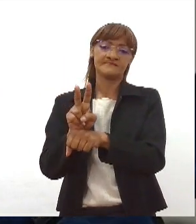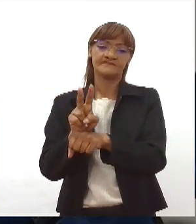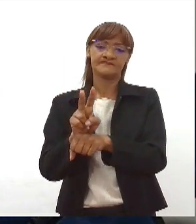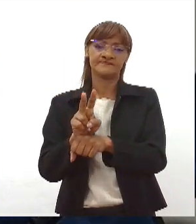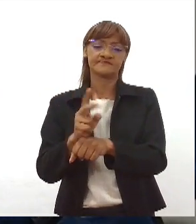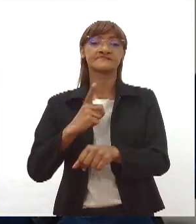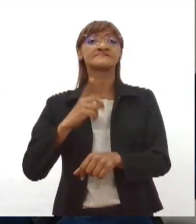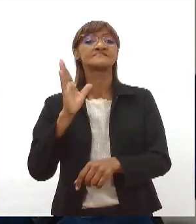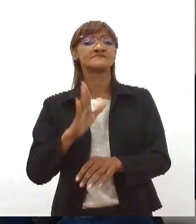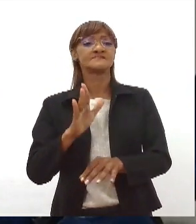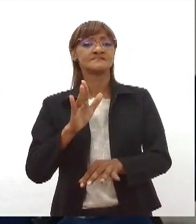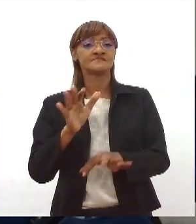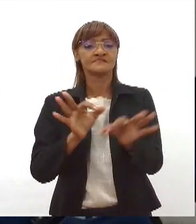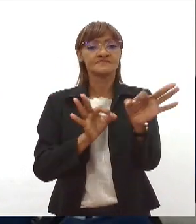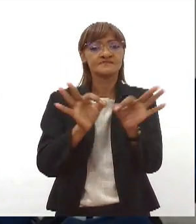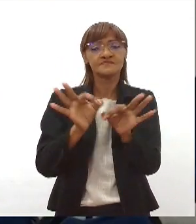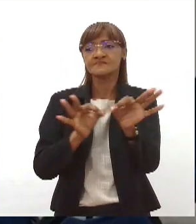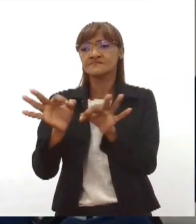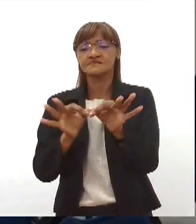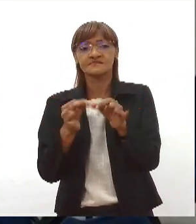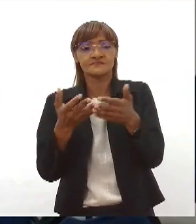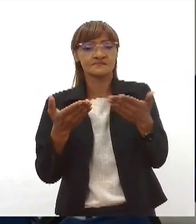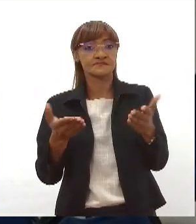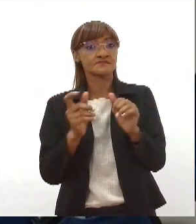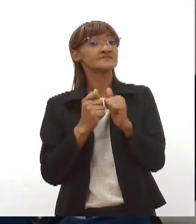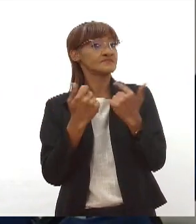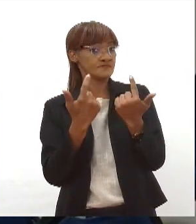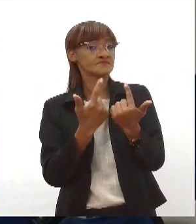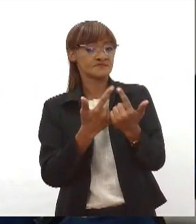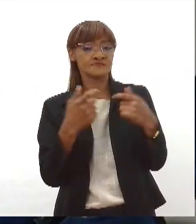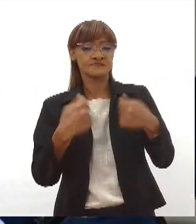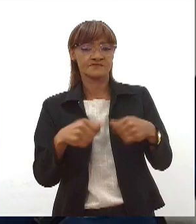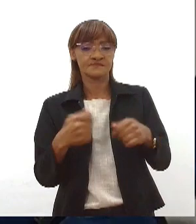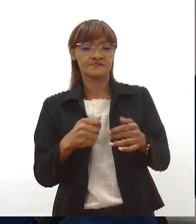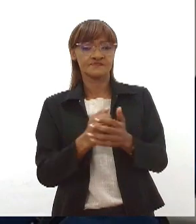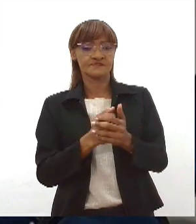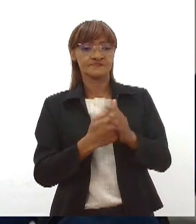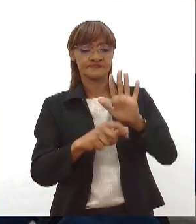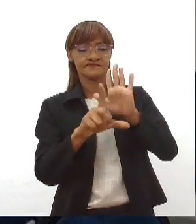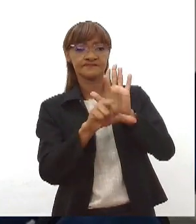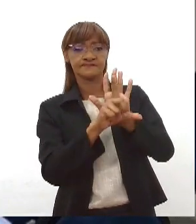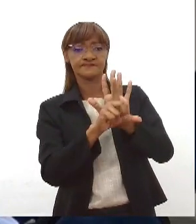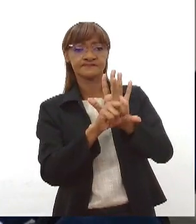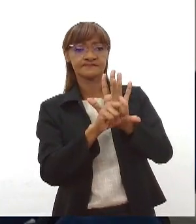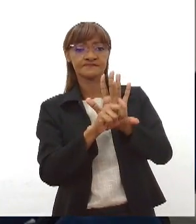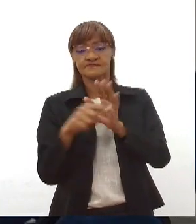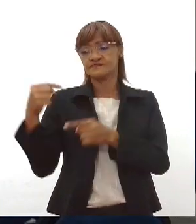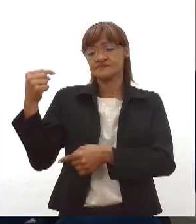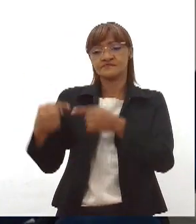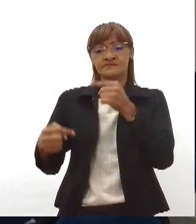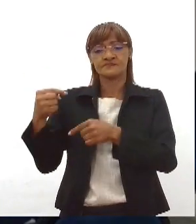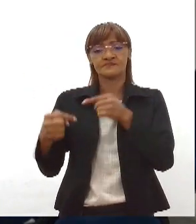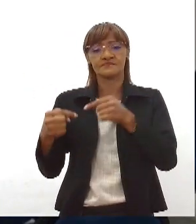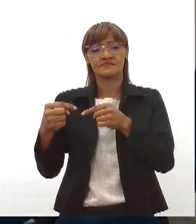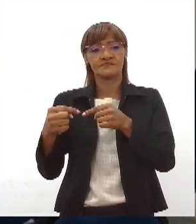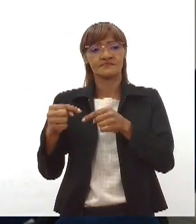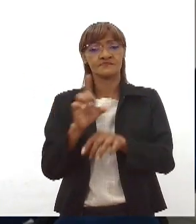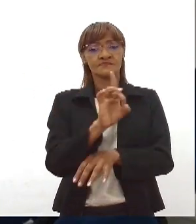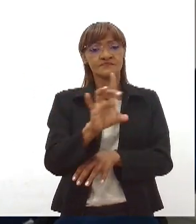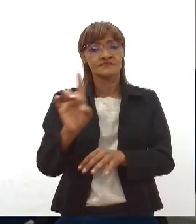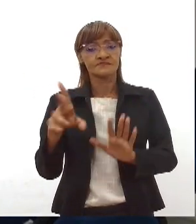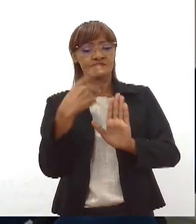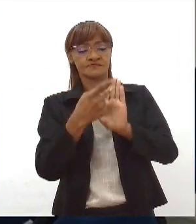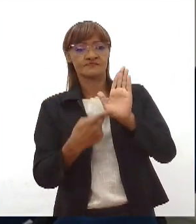procedimental que a assembleia tem que ter na elaboração das leis e na discussão daqueles projetos que se tornarão